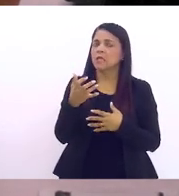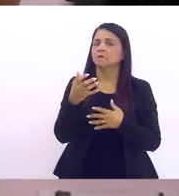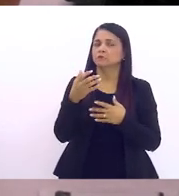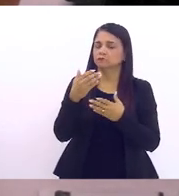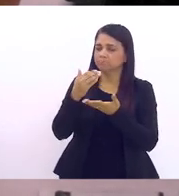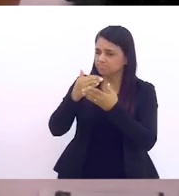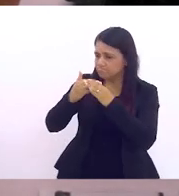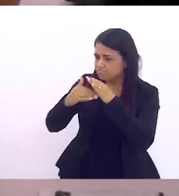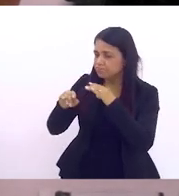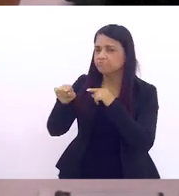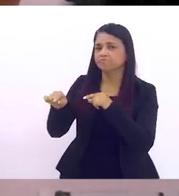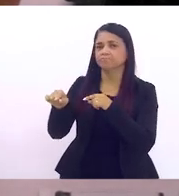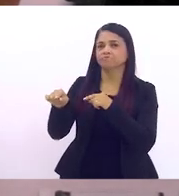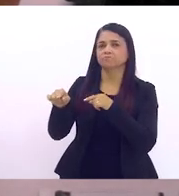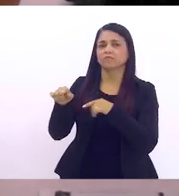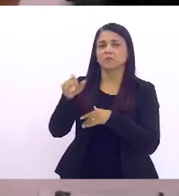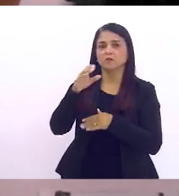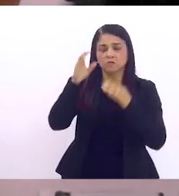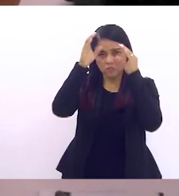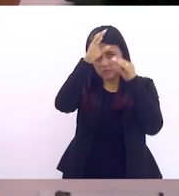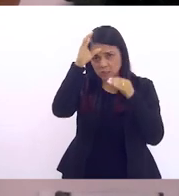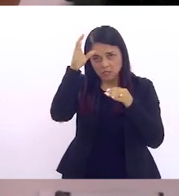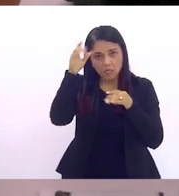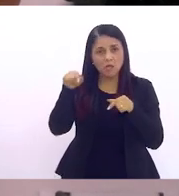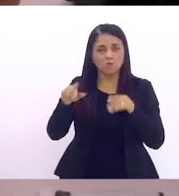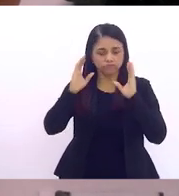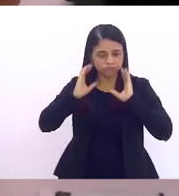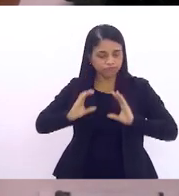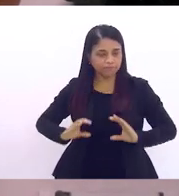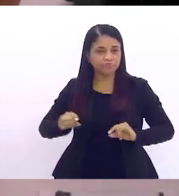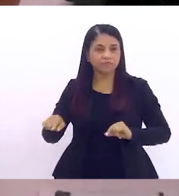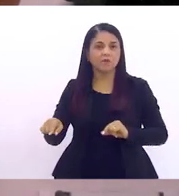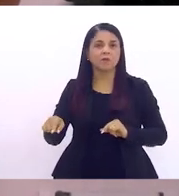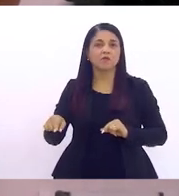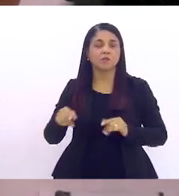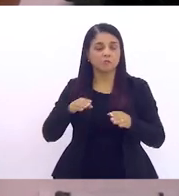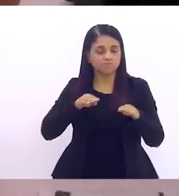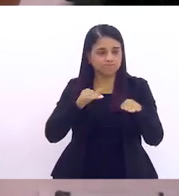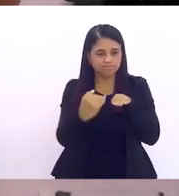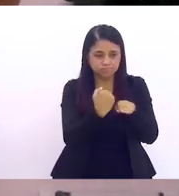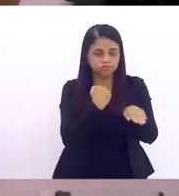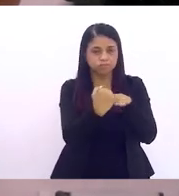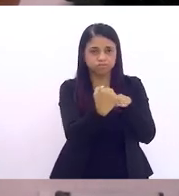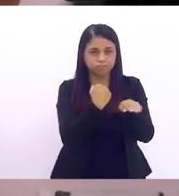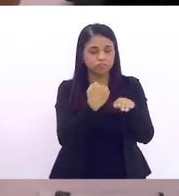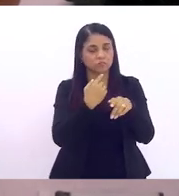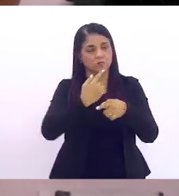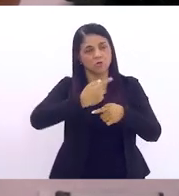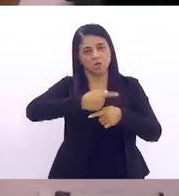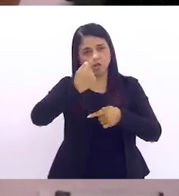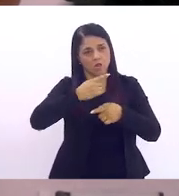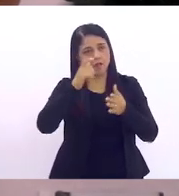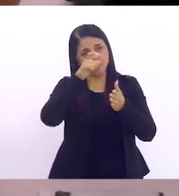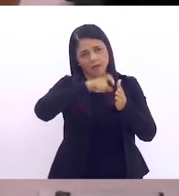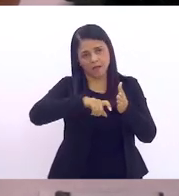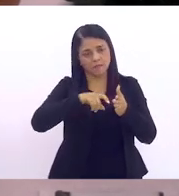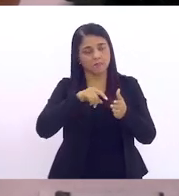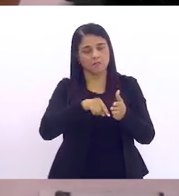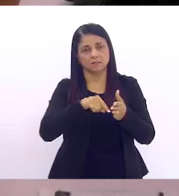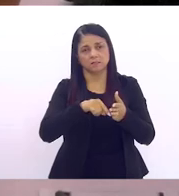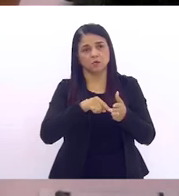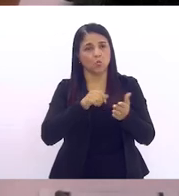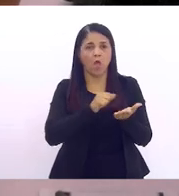notificar o cidadão que passa justamente porque o objetivo é a tarifa e não a autuação a infração